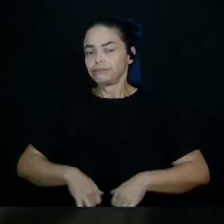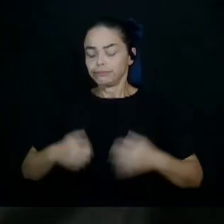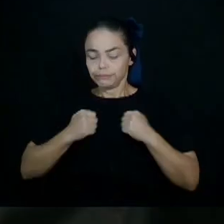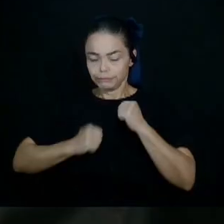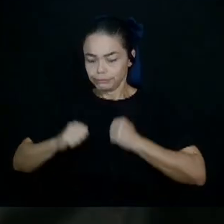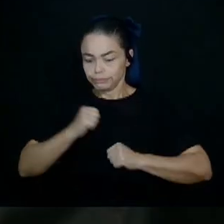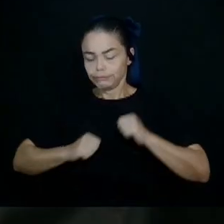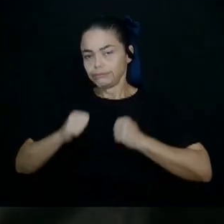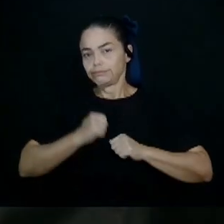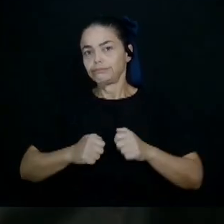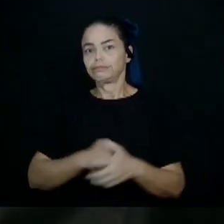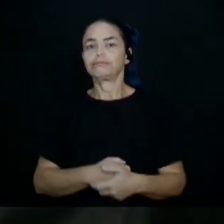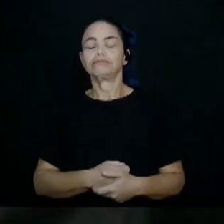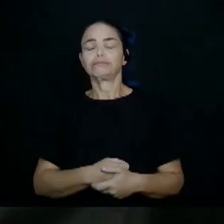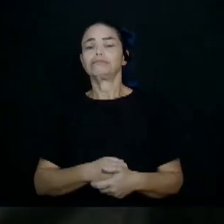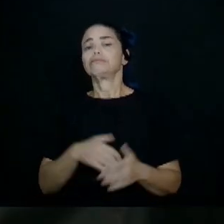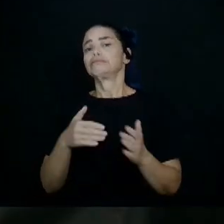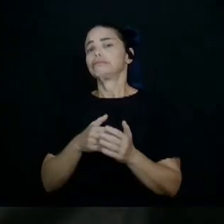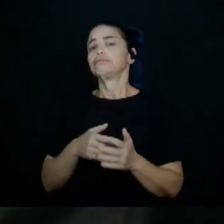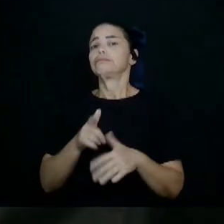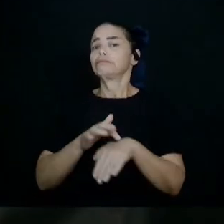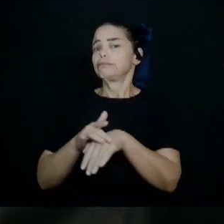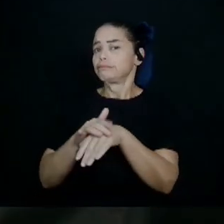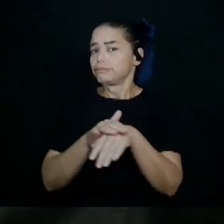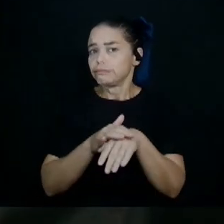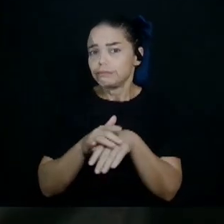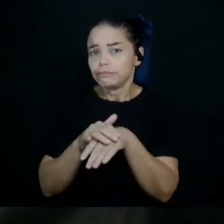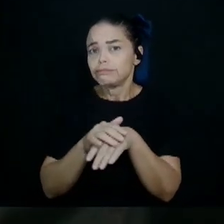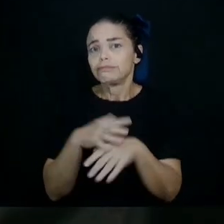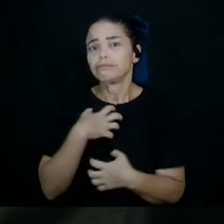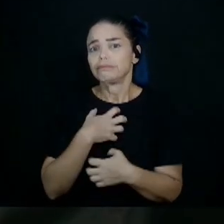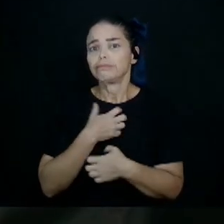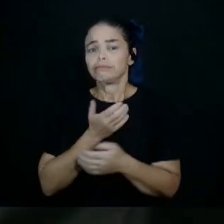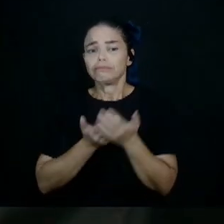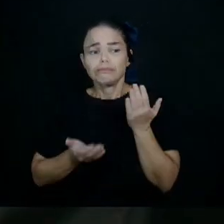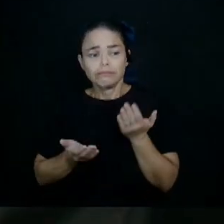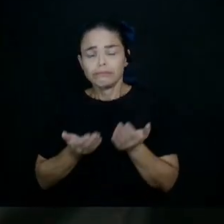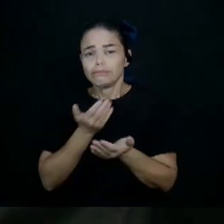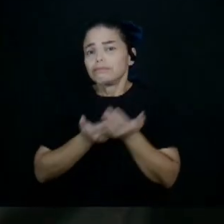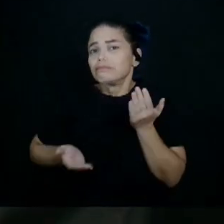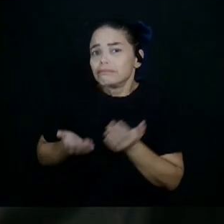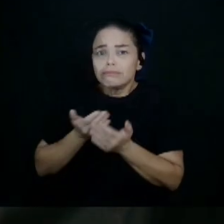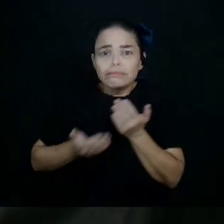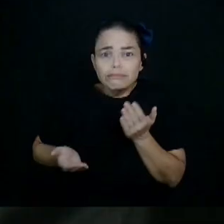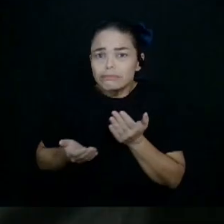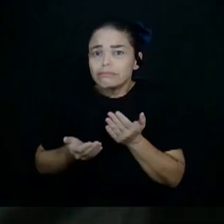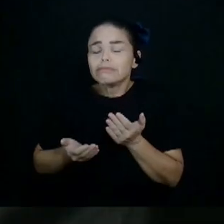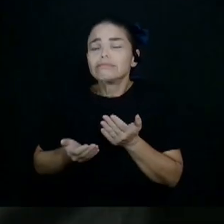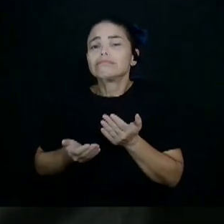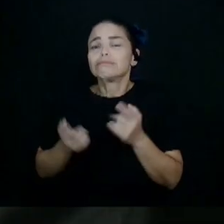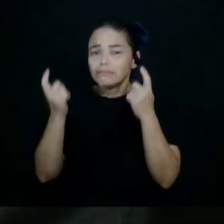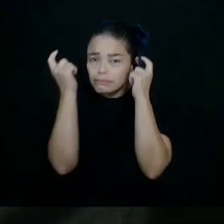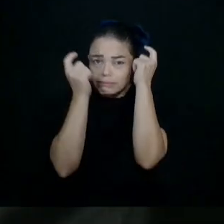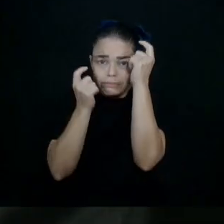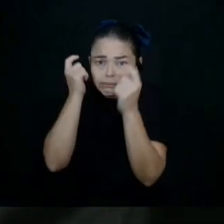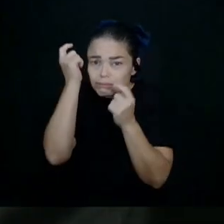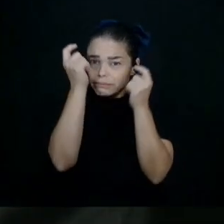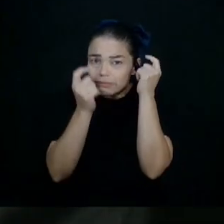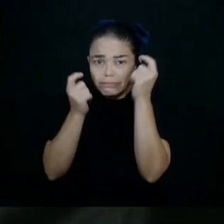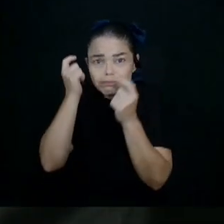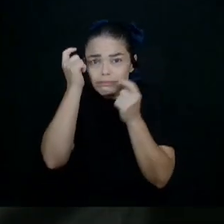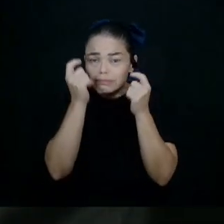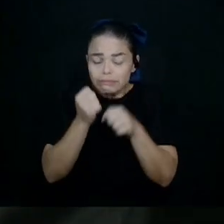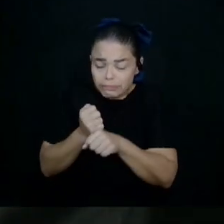angústia e até, olha só, pasmem, a sensação de perda física. E o mais preocupante, muitas pessoas passam